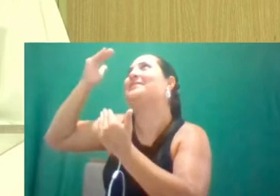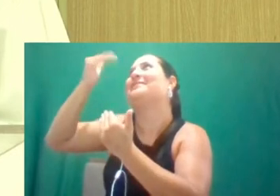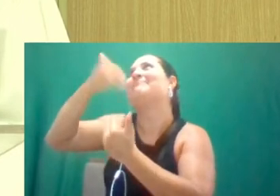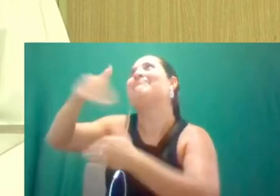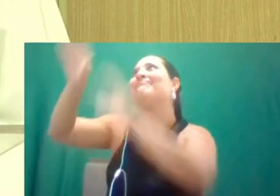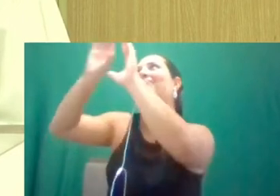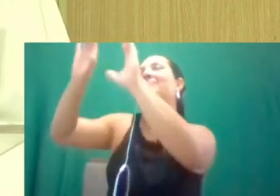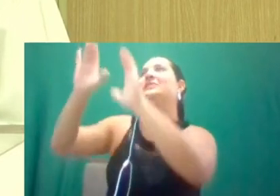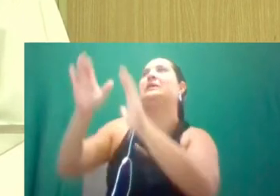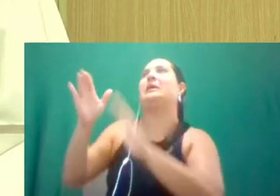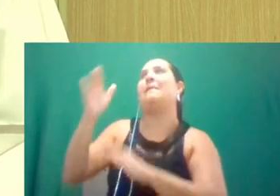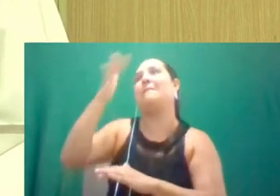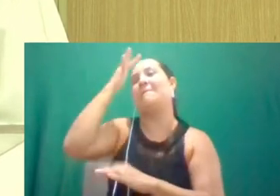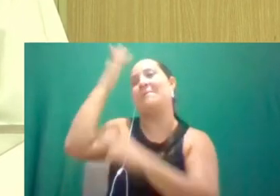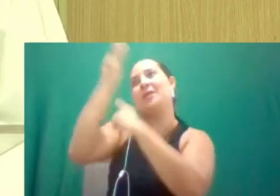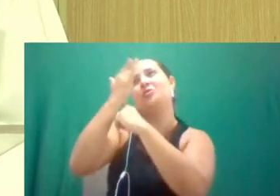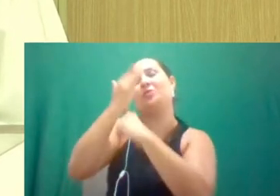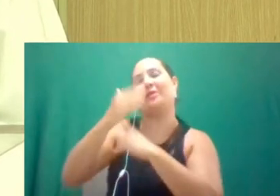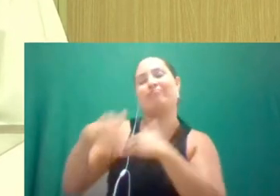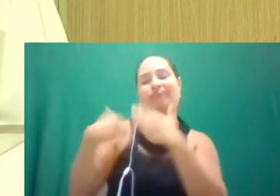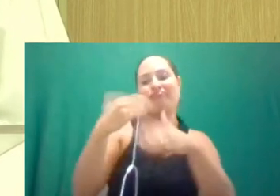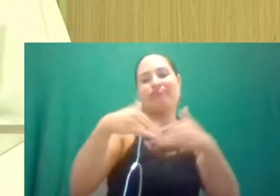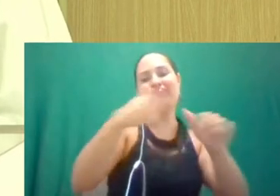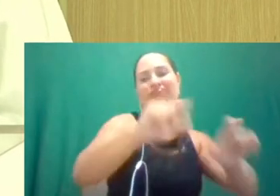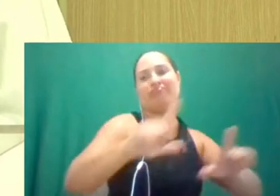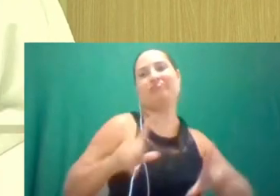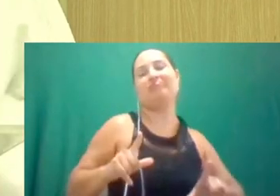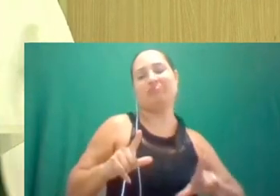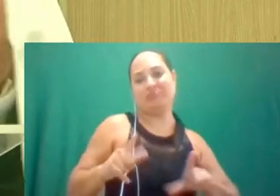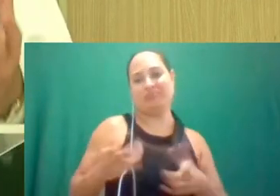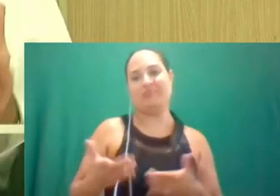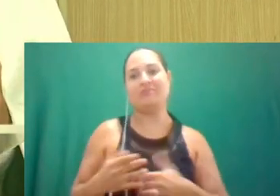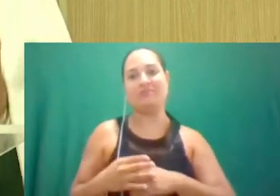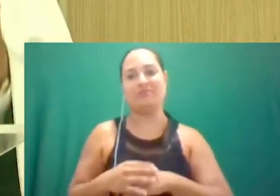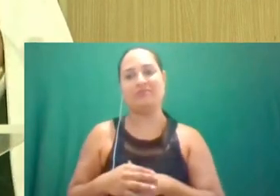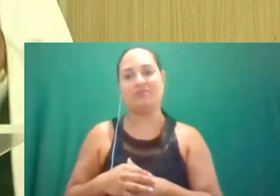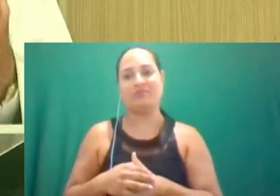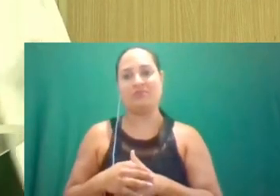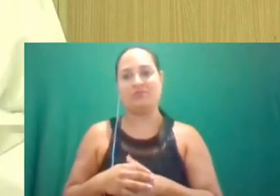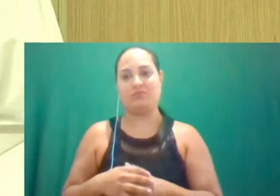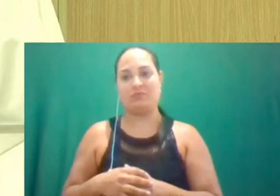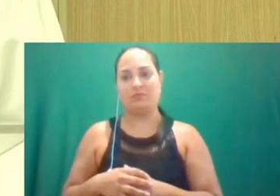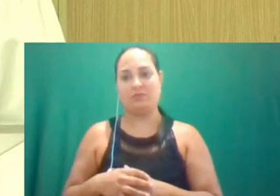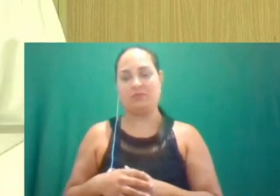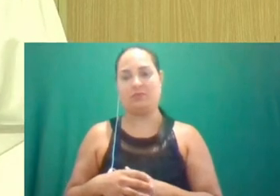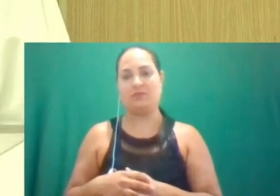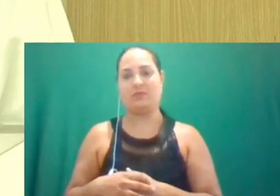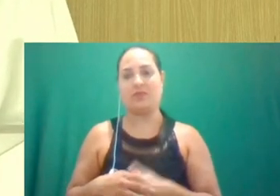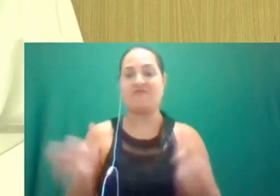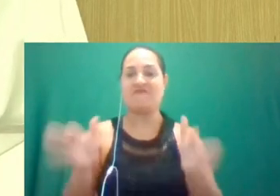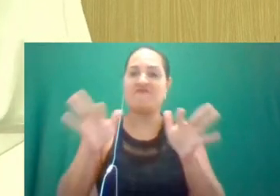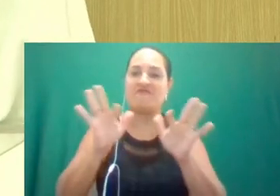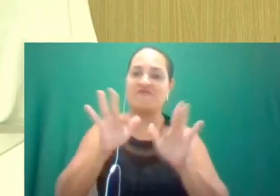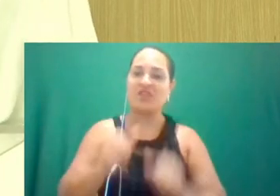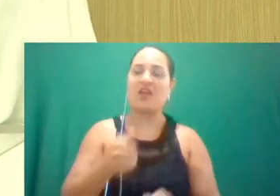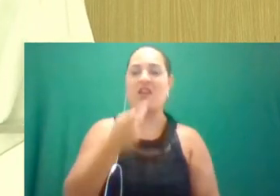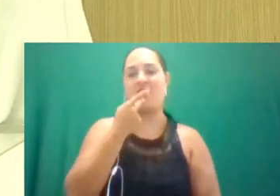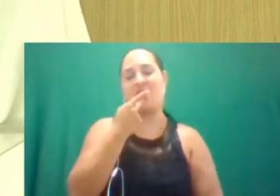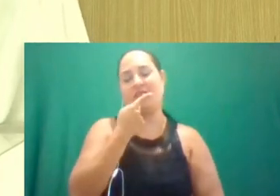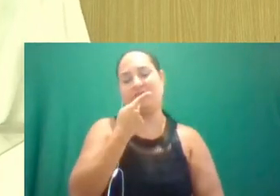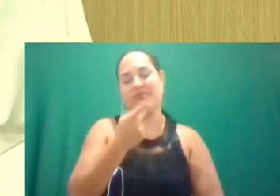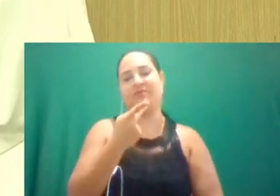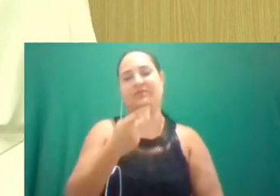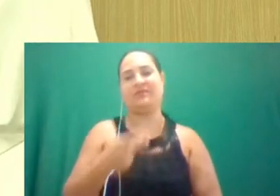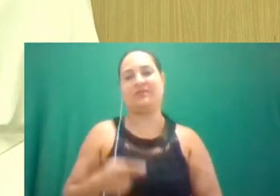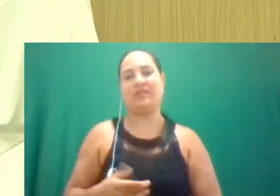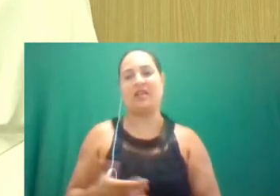Aquele, de fato, é o sorriso da felicidade. E como a gente consegue diferenciar esses dois sorrisos? Como eu posso passar do meu